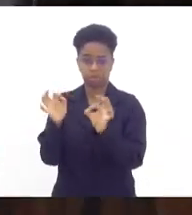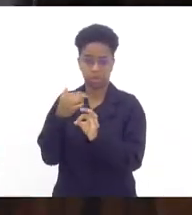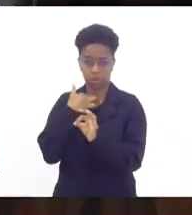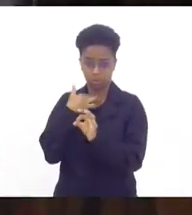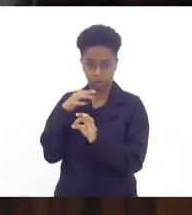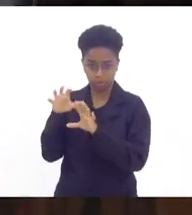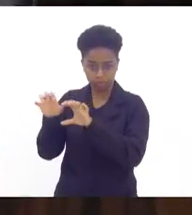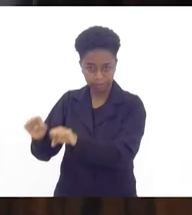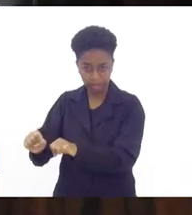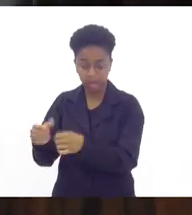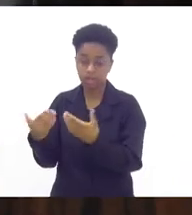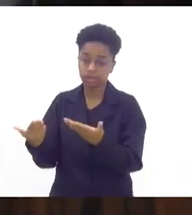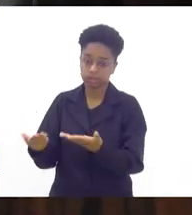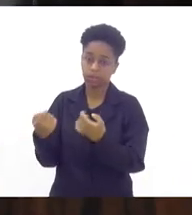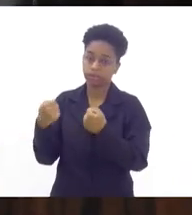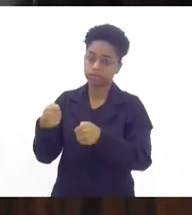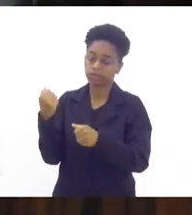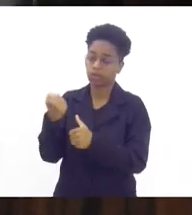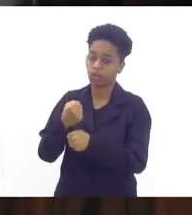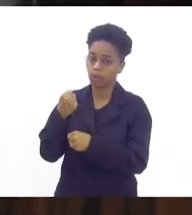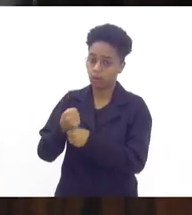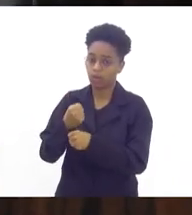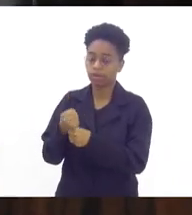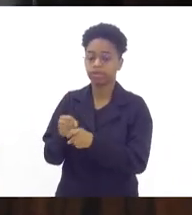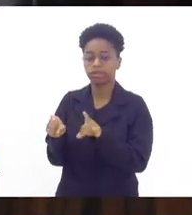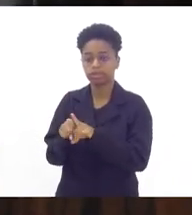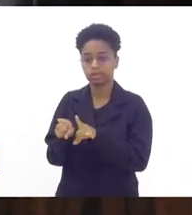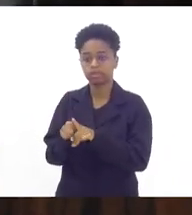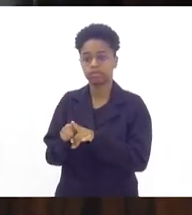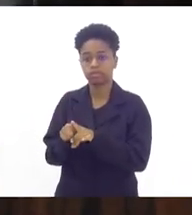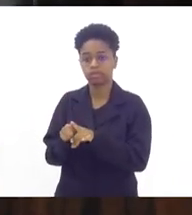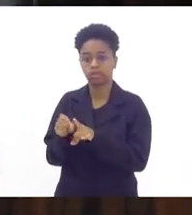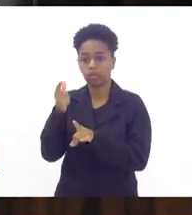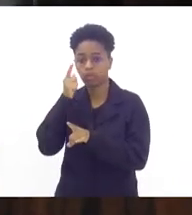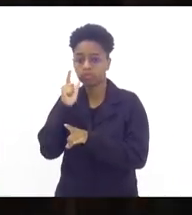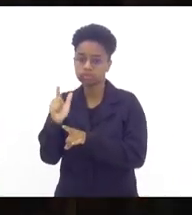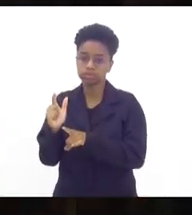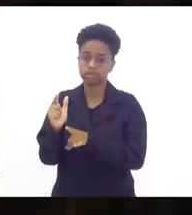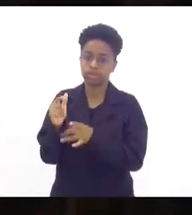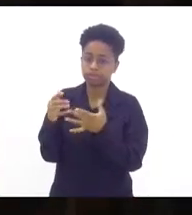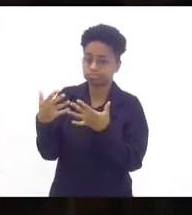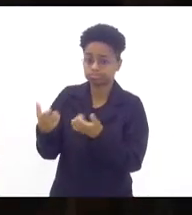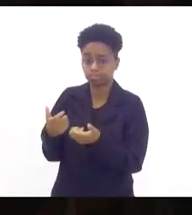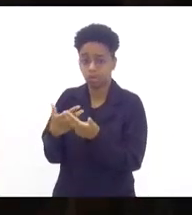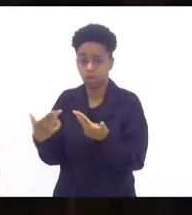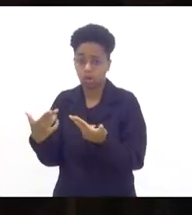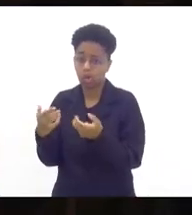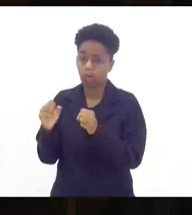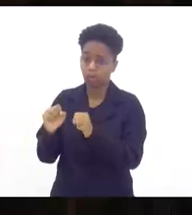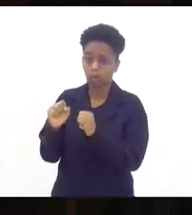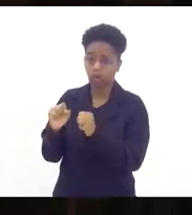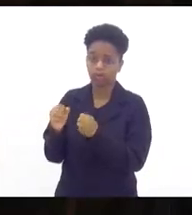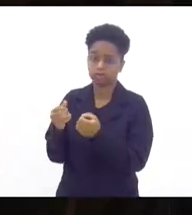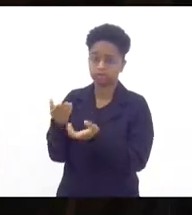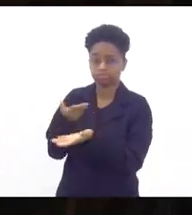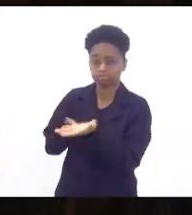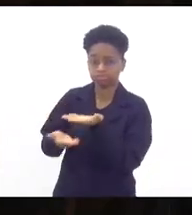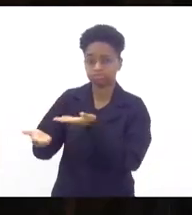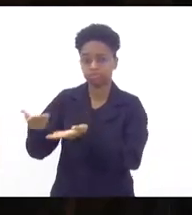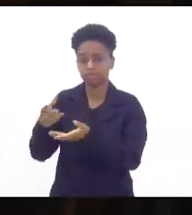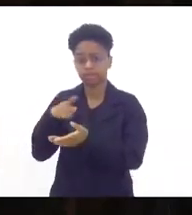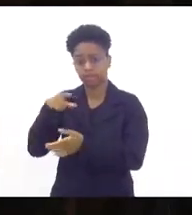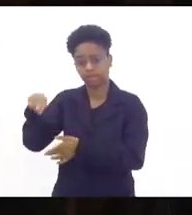Então o que fizesse uma obra e que pudesse dali colher frutos que até tivessem lá realmente